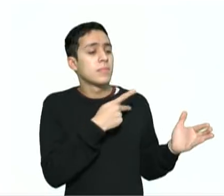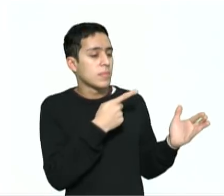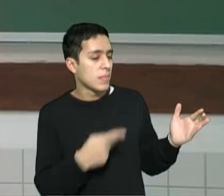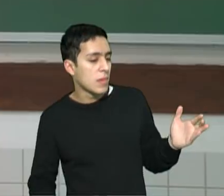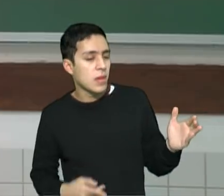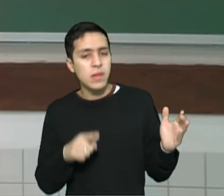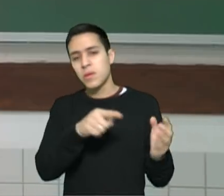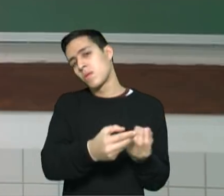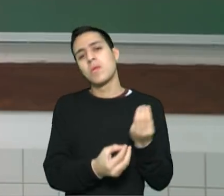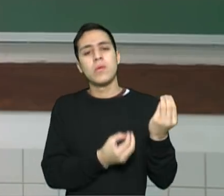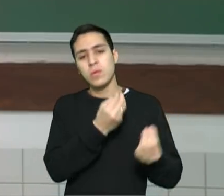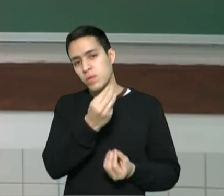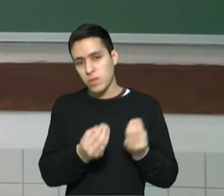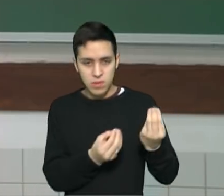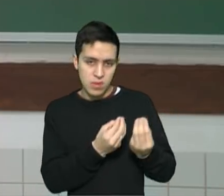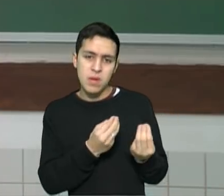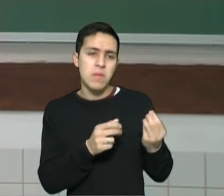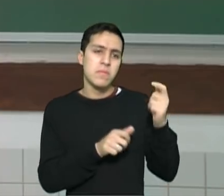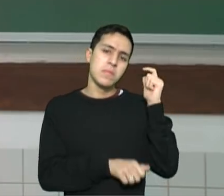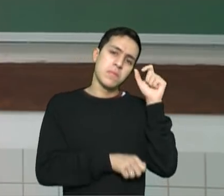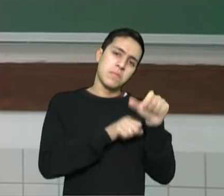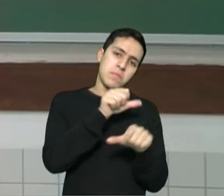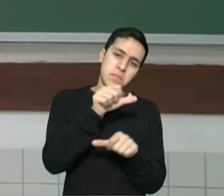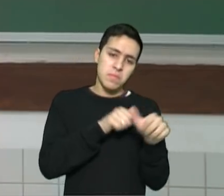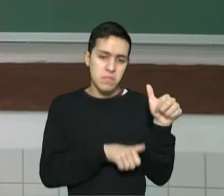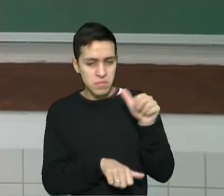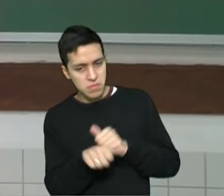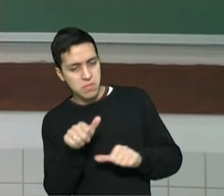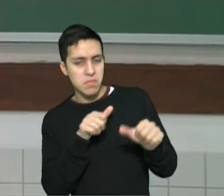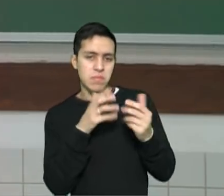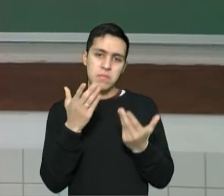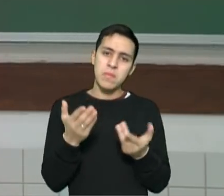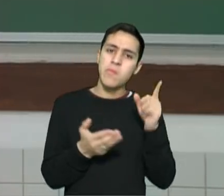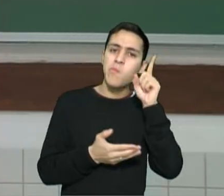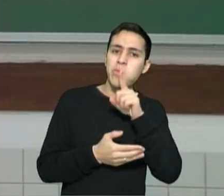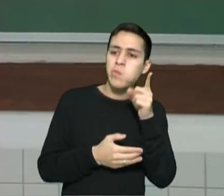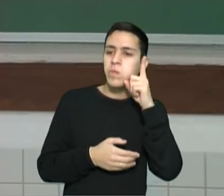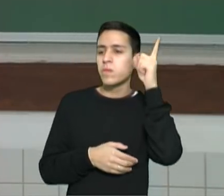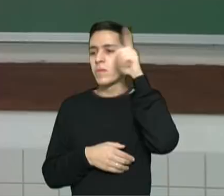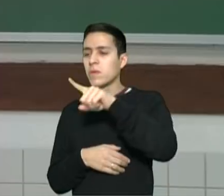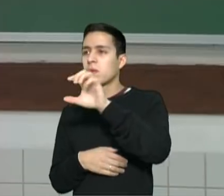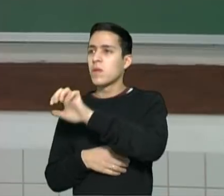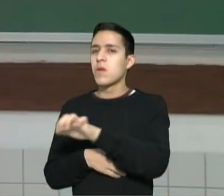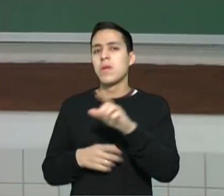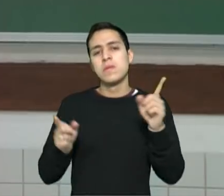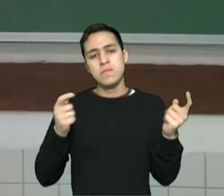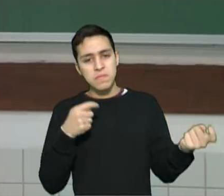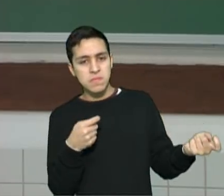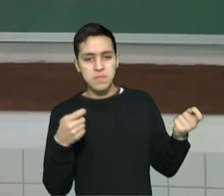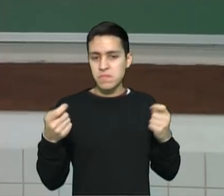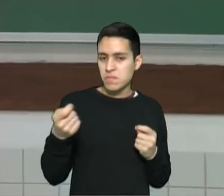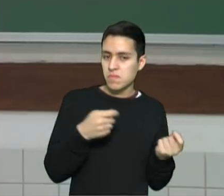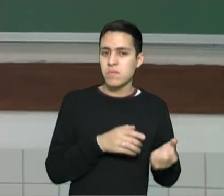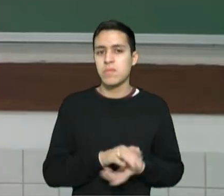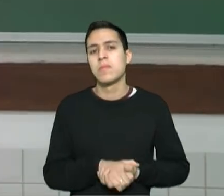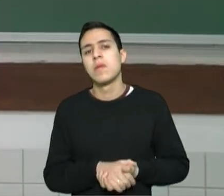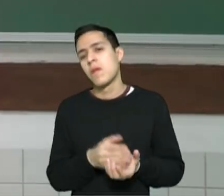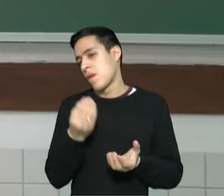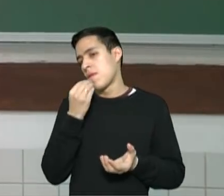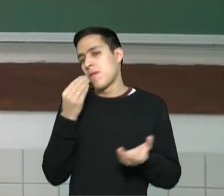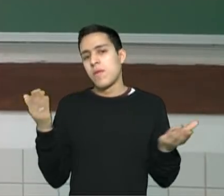é volúvel, ela fica se dividindo entre Estados Unidos e Europa. E, obviamente,